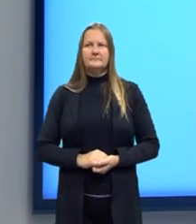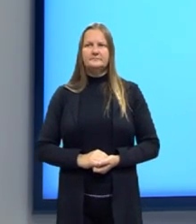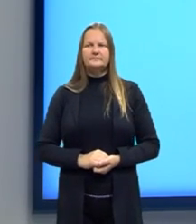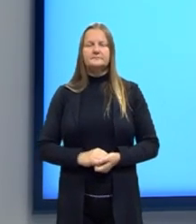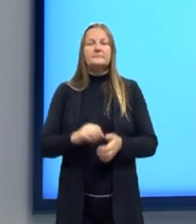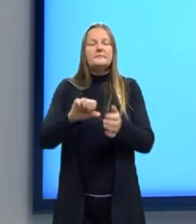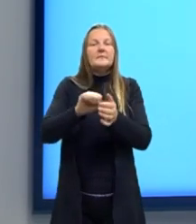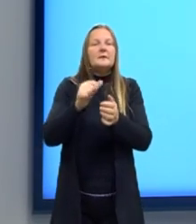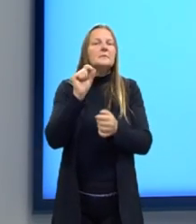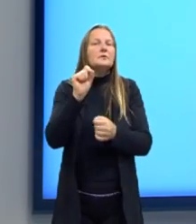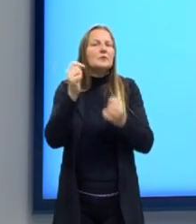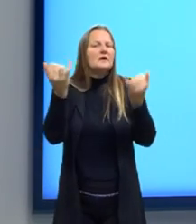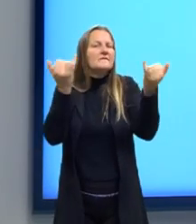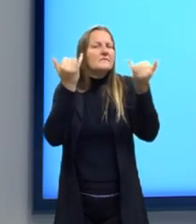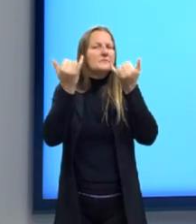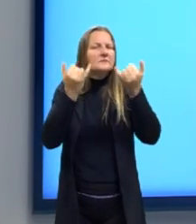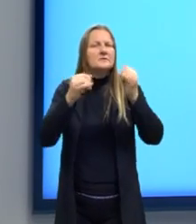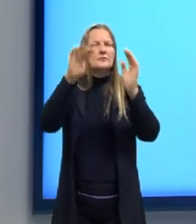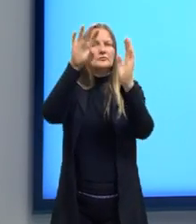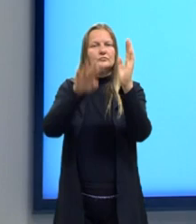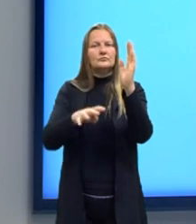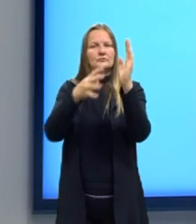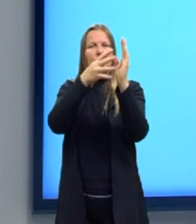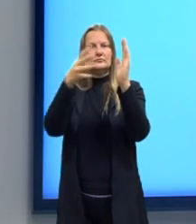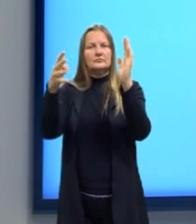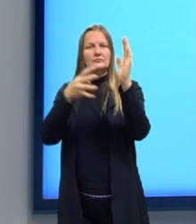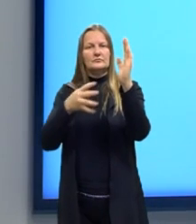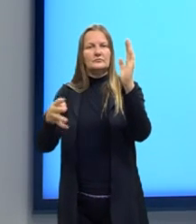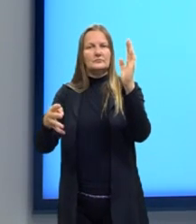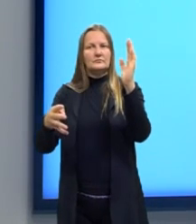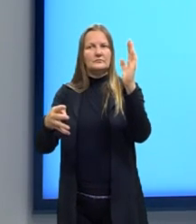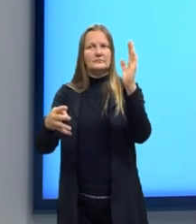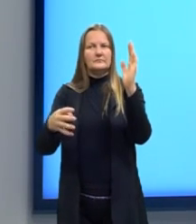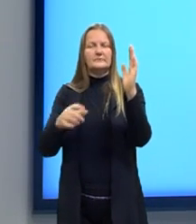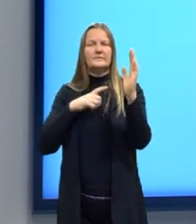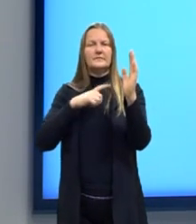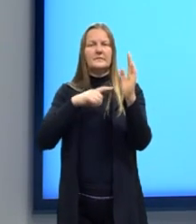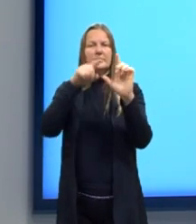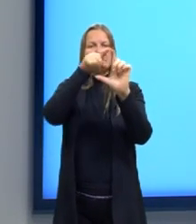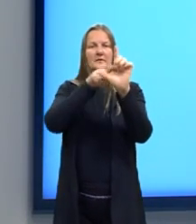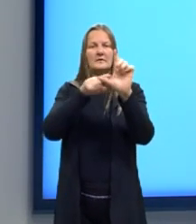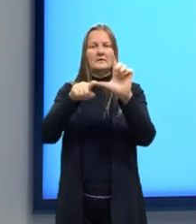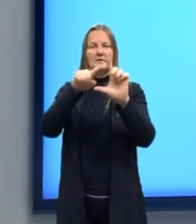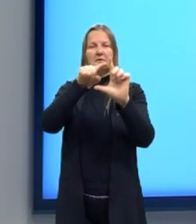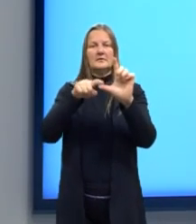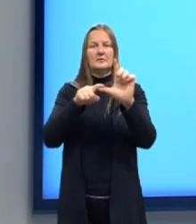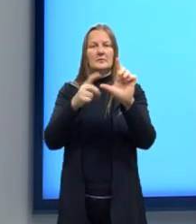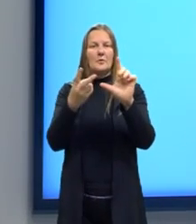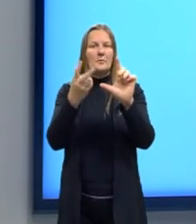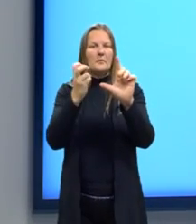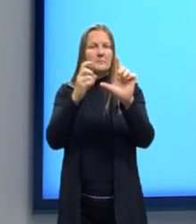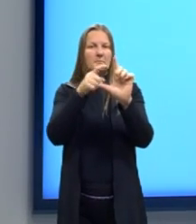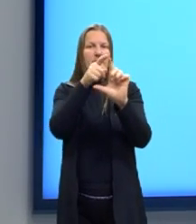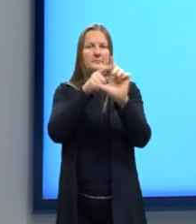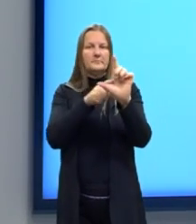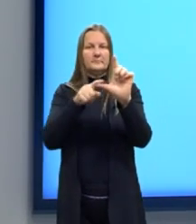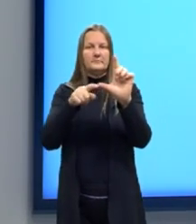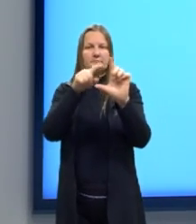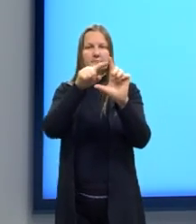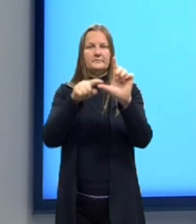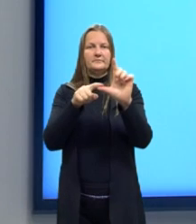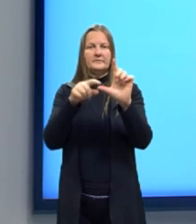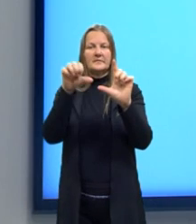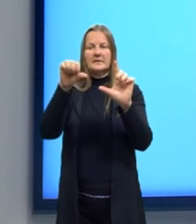primeira coisa que nós vamos fazer conferir a nossa tabela de ângulos notáveis seriam os ângulos de